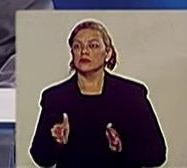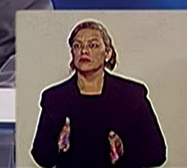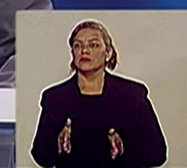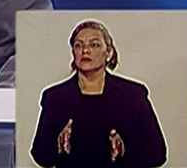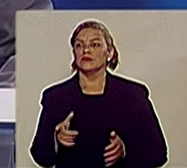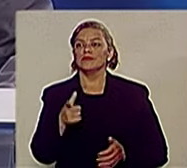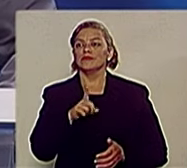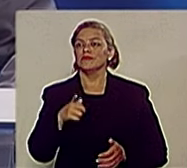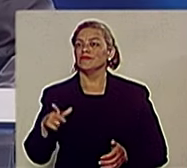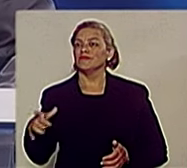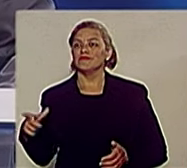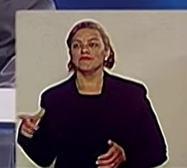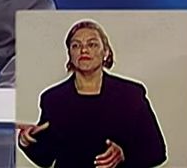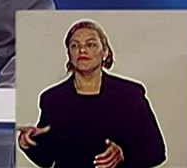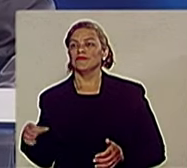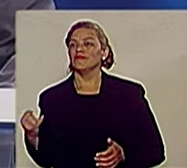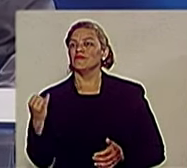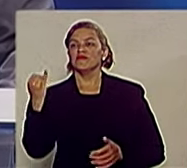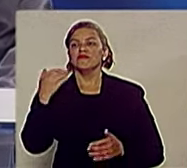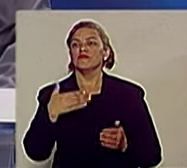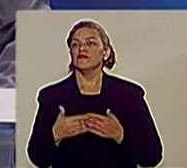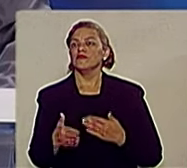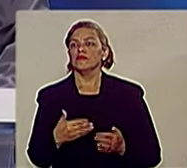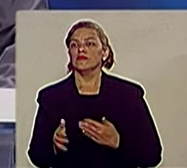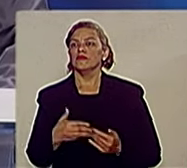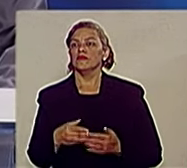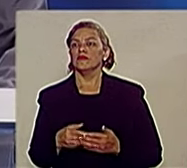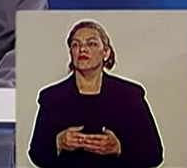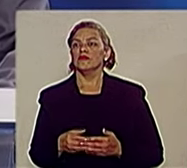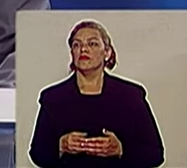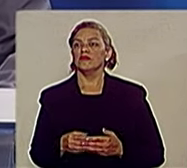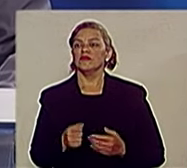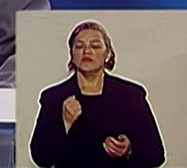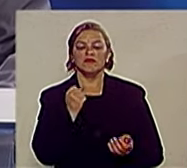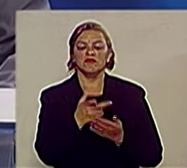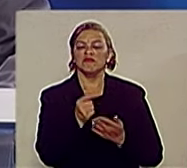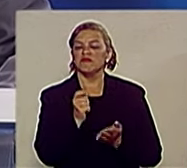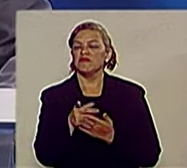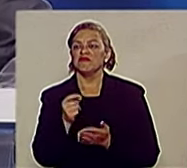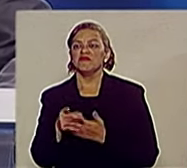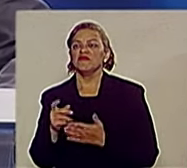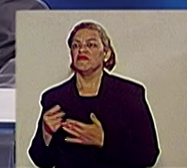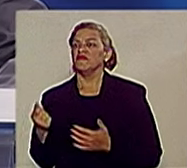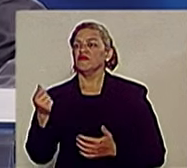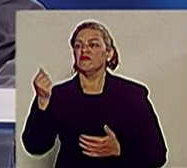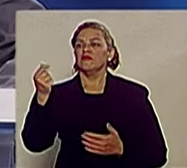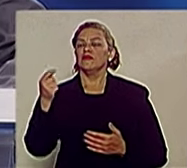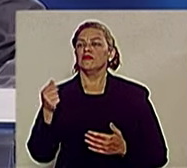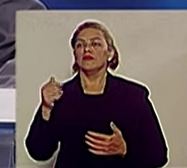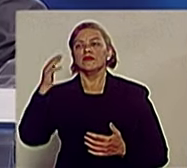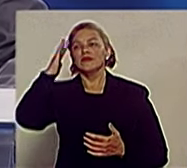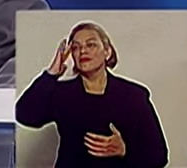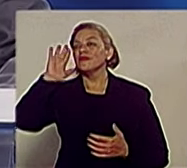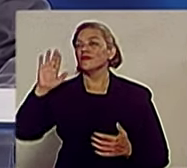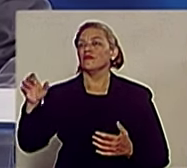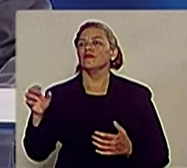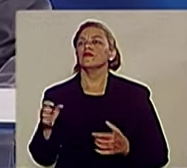tem prioridade nenhuma. Se gasta dinheiro, ao bel prazer, sem saber no que precisa e aonde deve ser gasto.